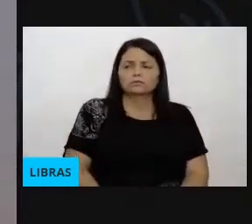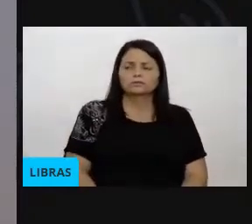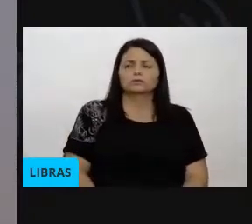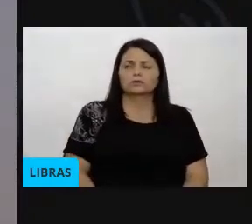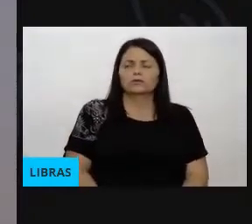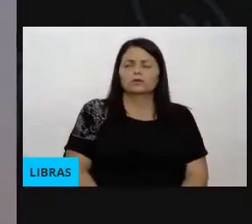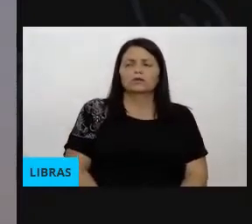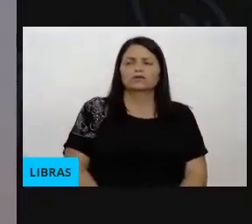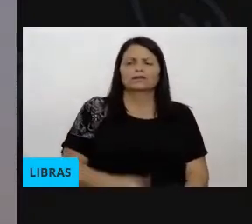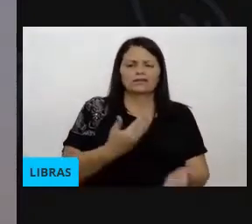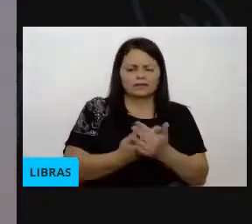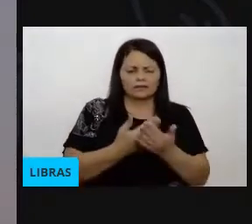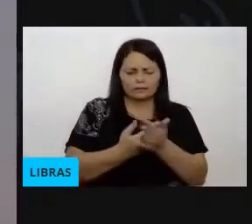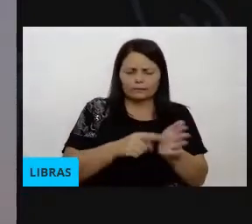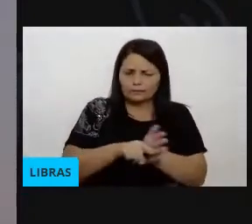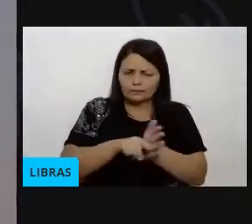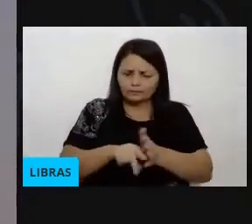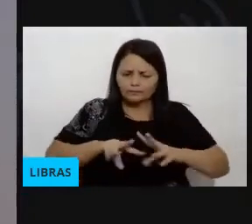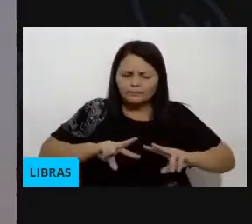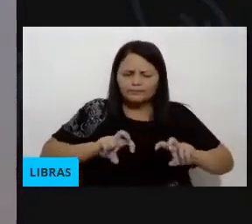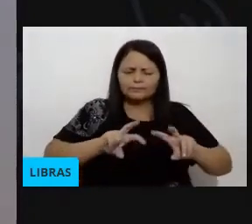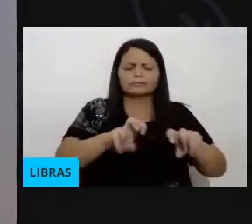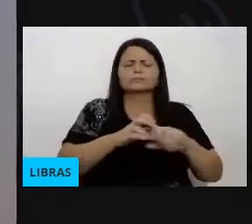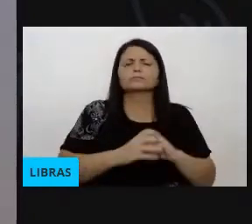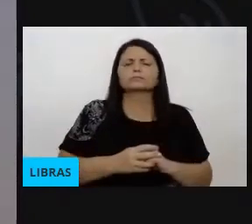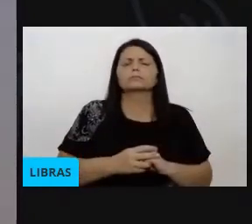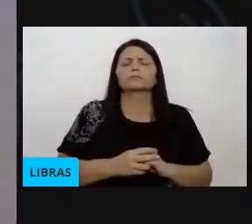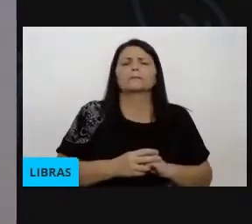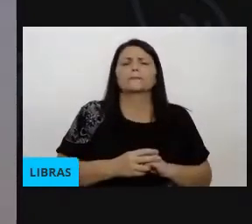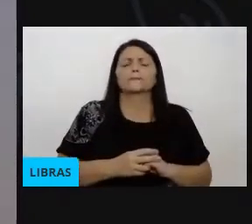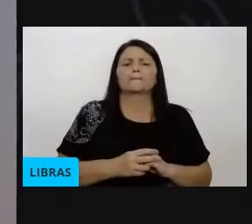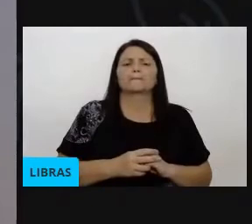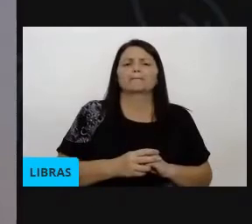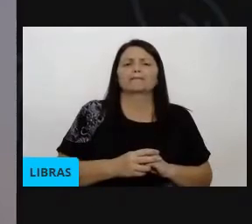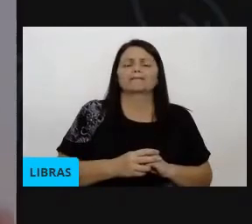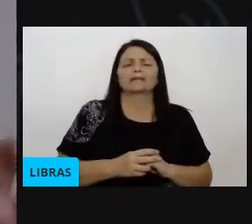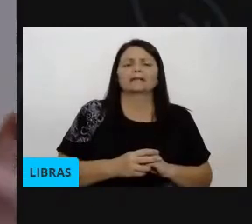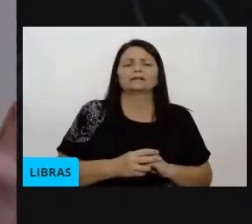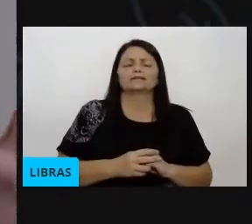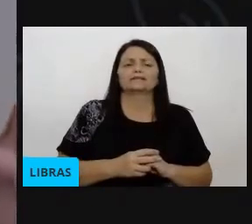Existem estudos questionando que o